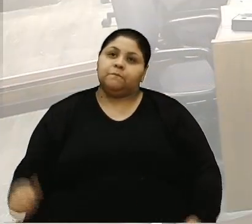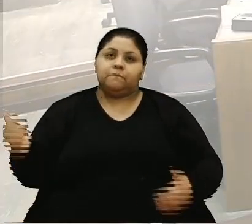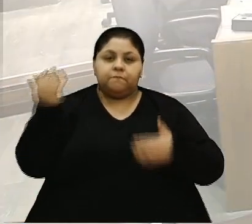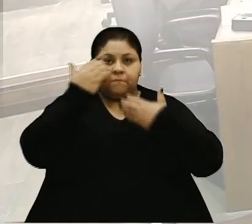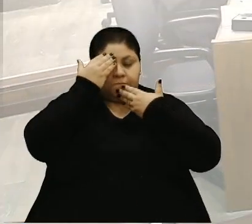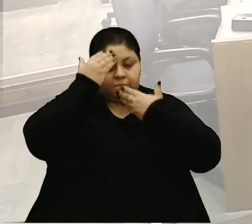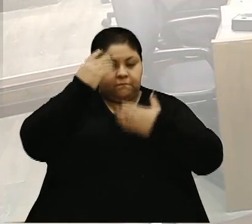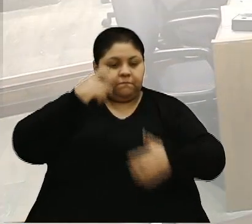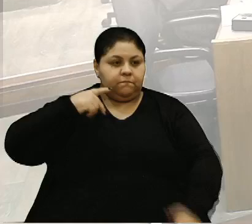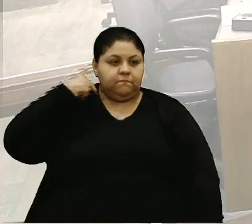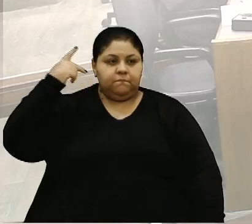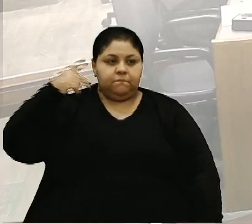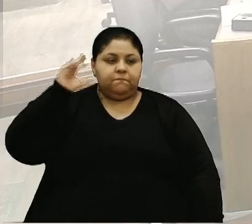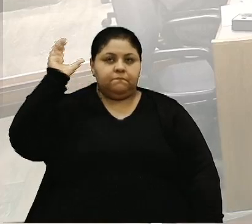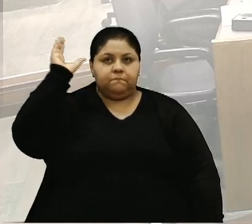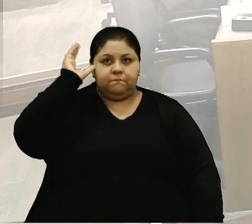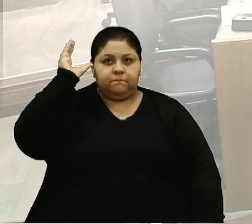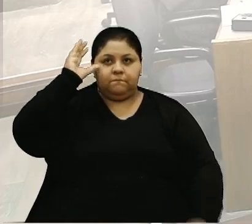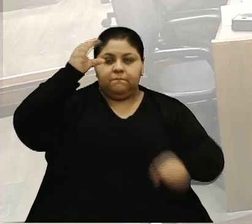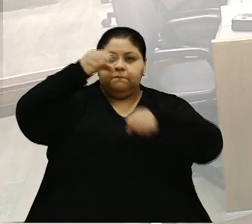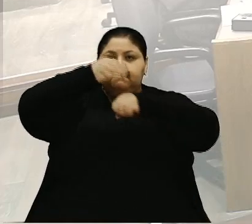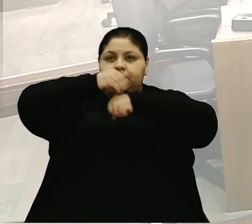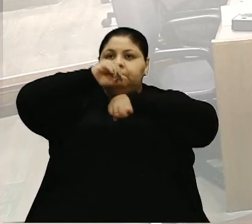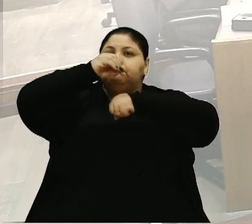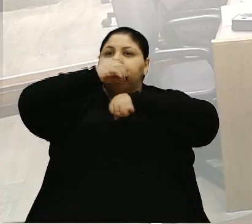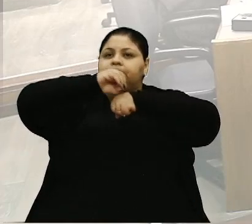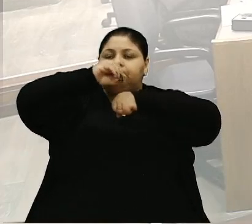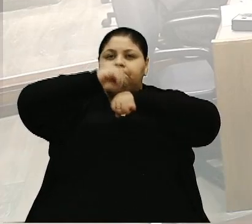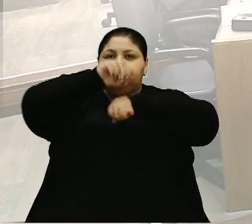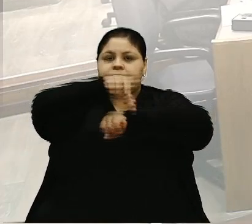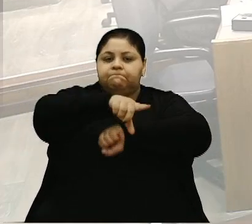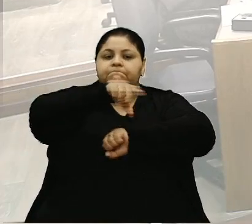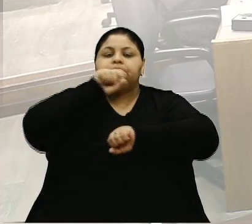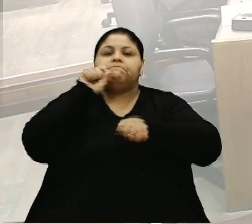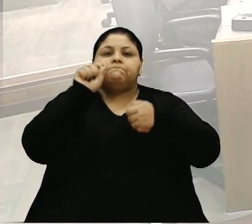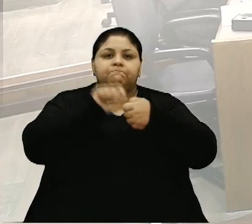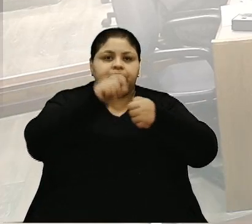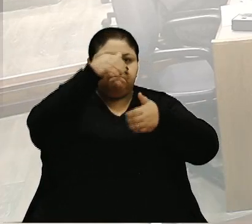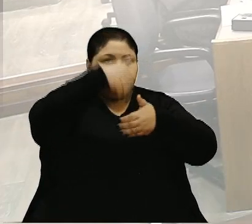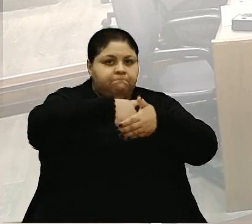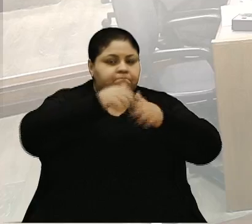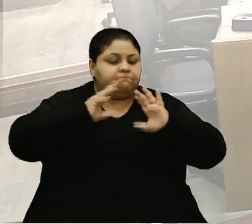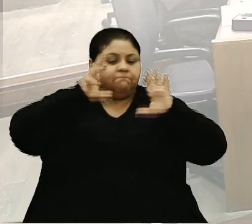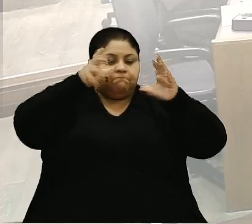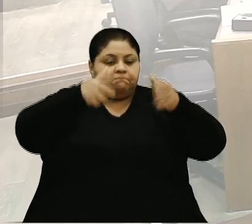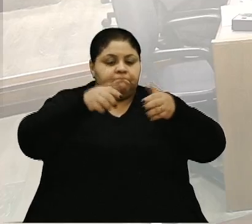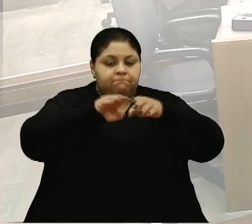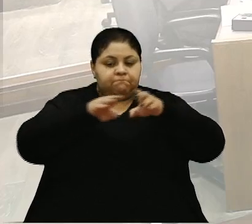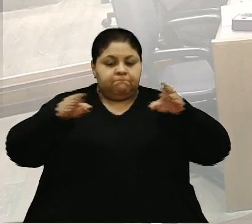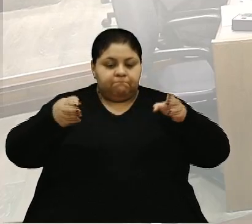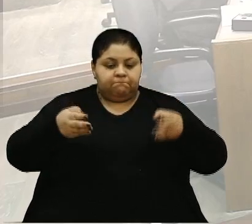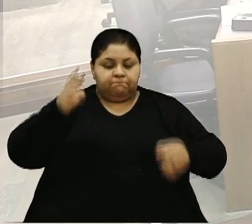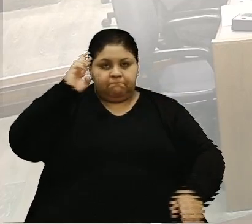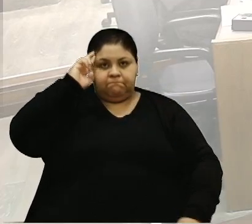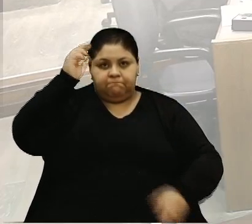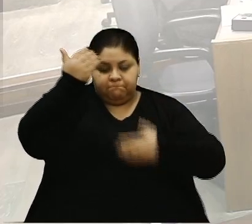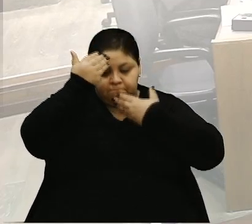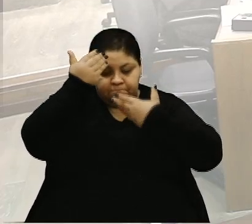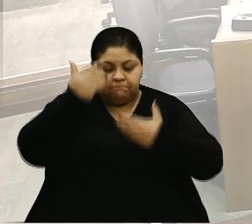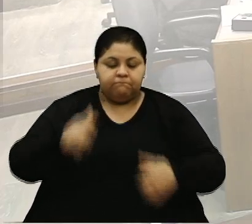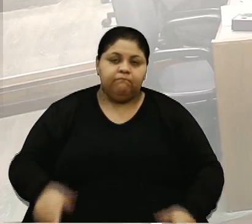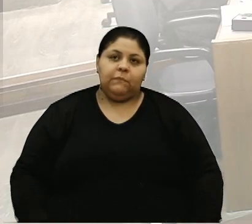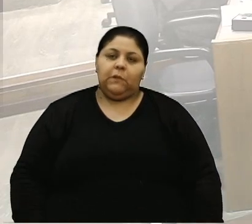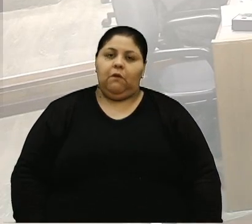Obrigado, vereador Cadori. A sugestão está deferida, será feito um voto coletivo pela mesa diretora. Obrigado, vereador.